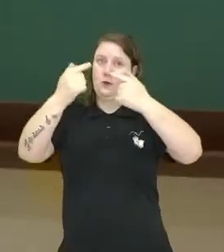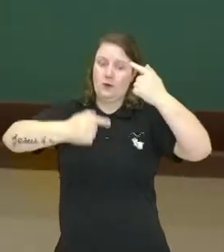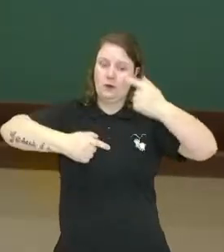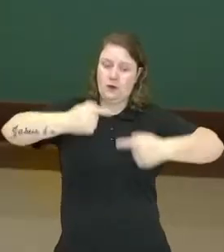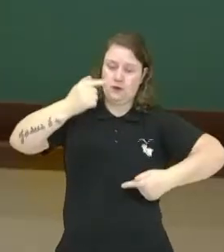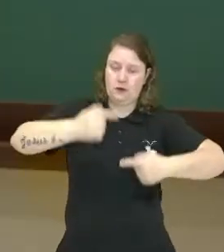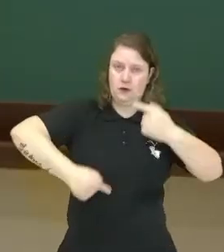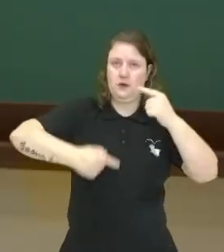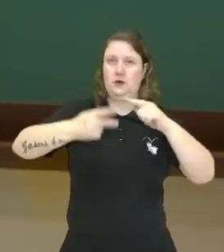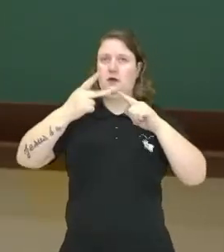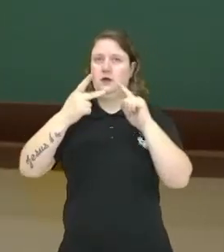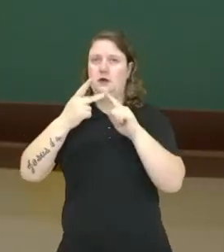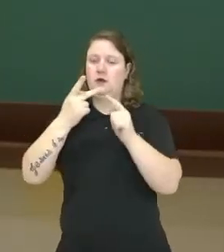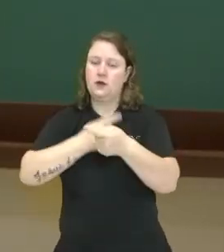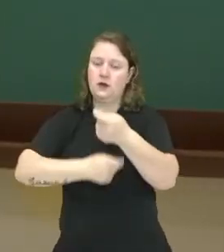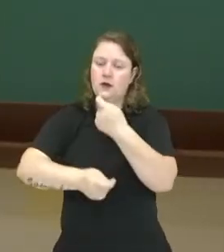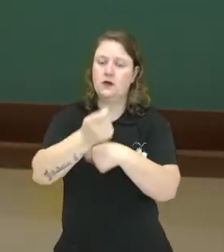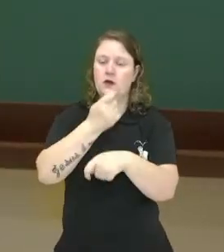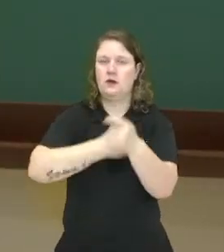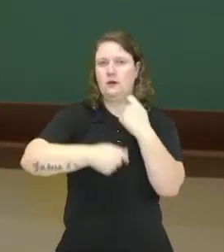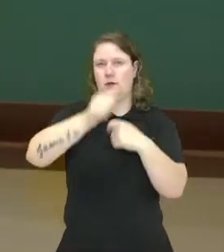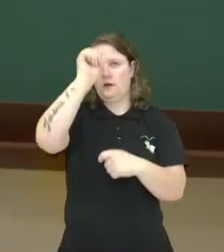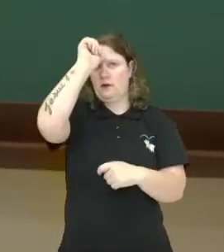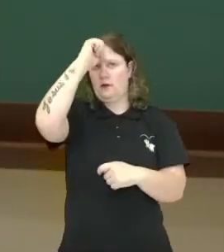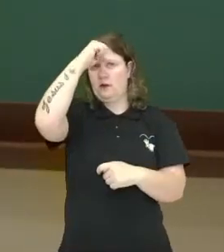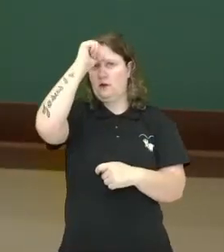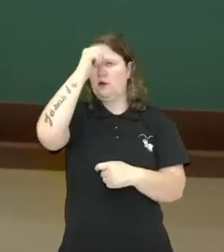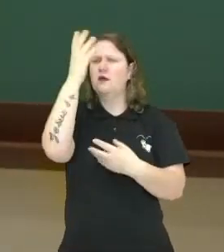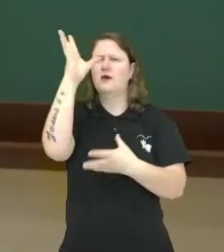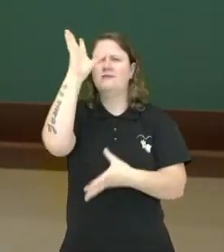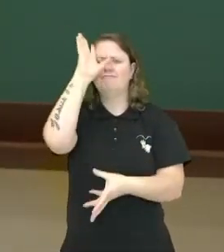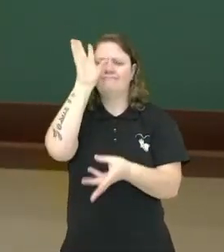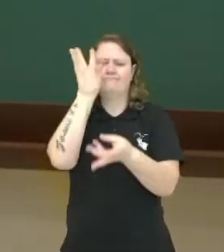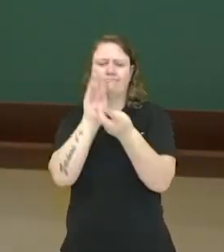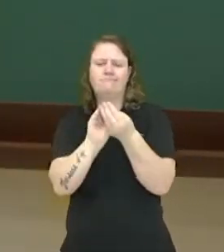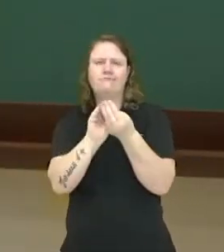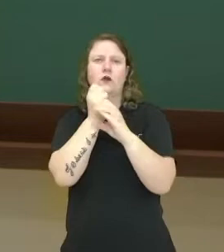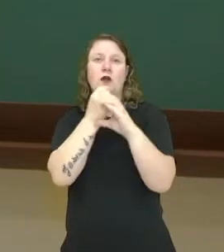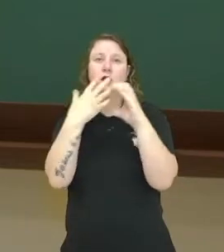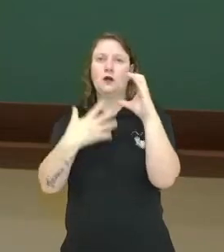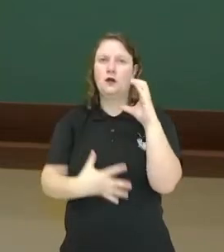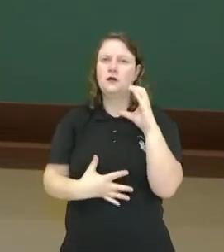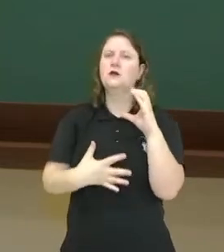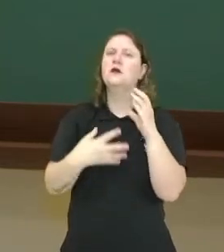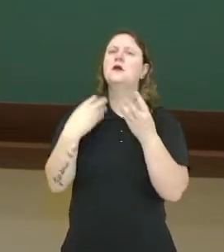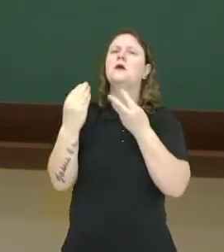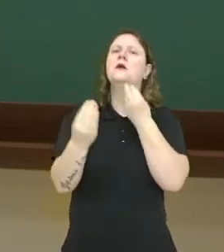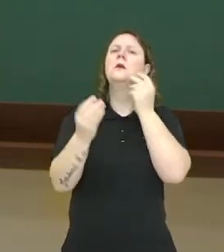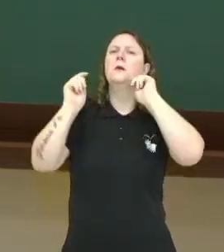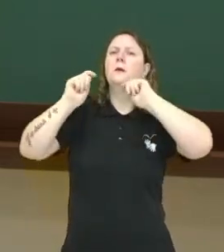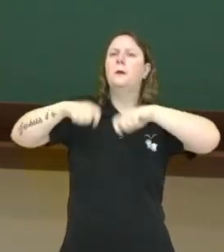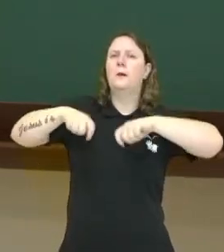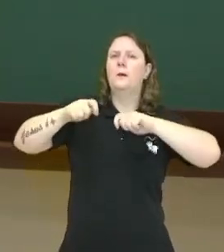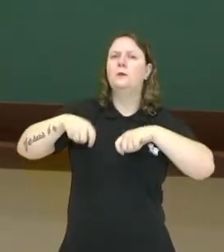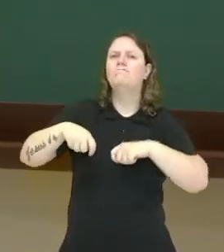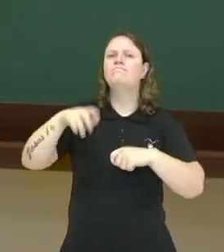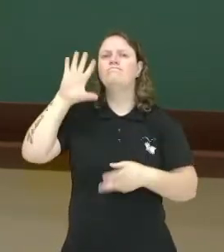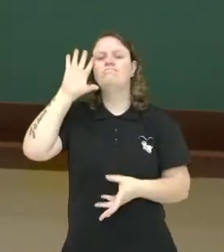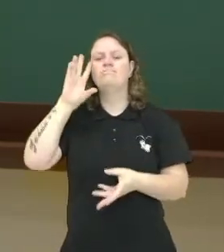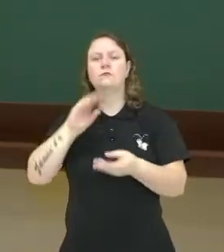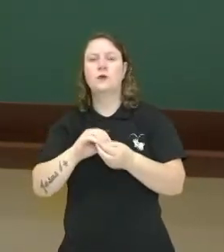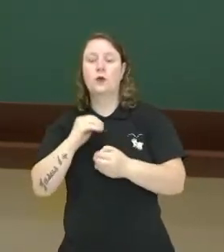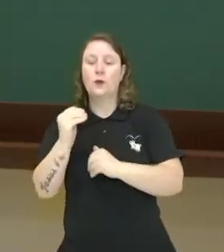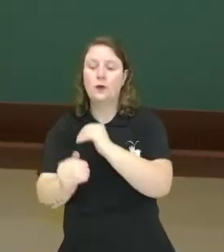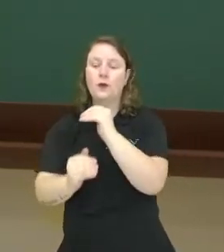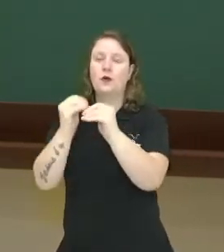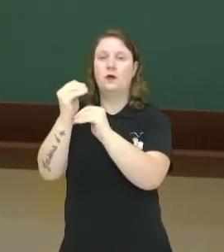da Índia. Para eu entender essas características de como ela é uma potência emergente, eu preciso entender esse